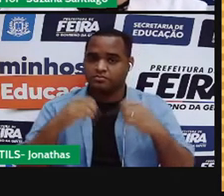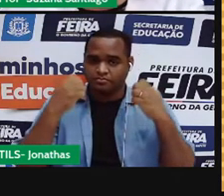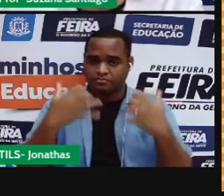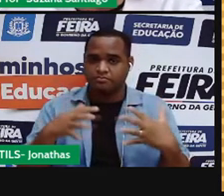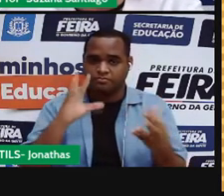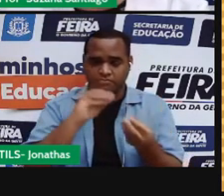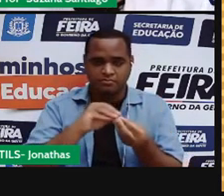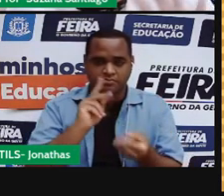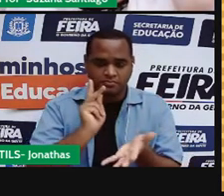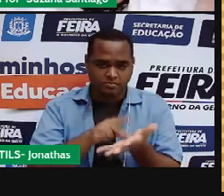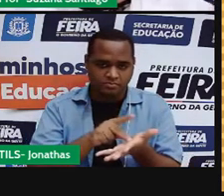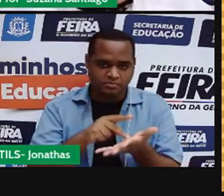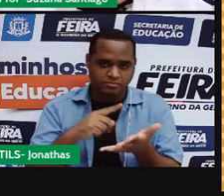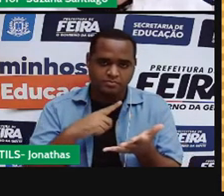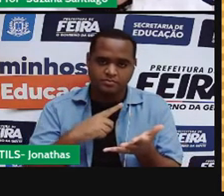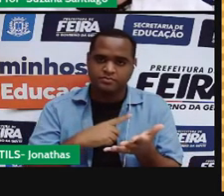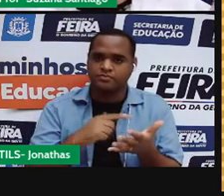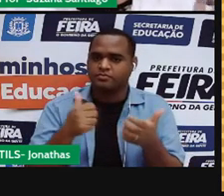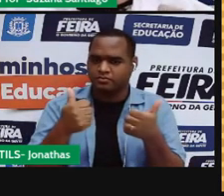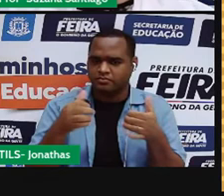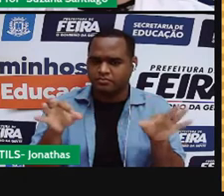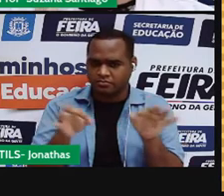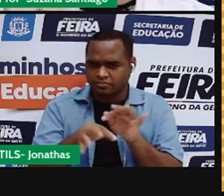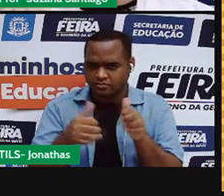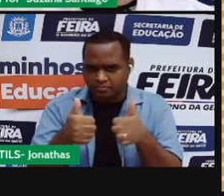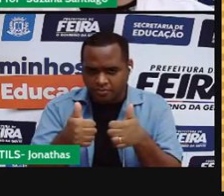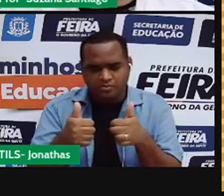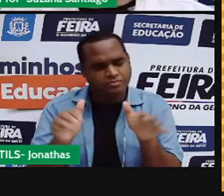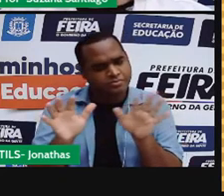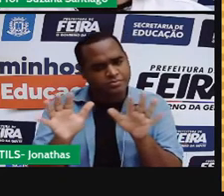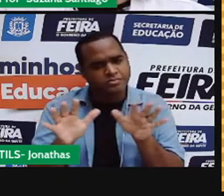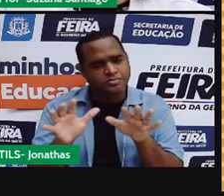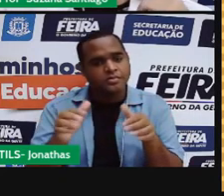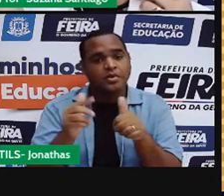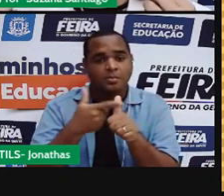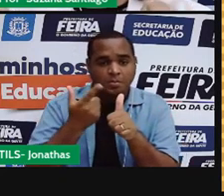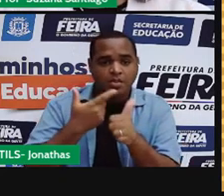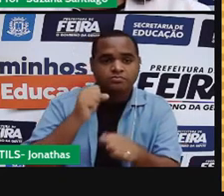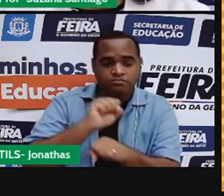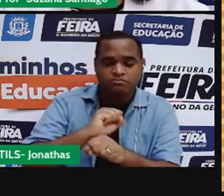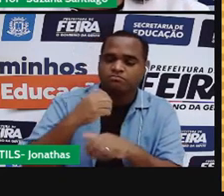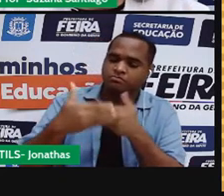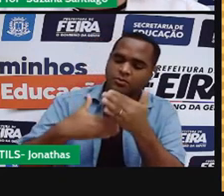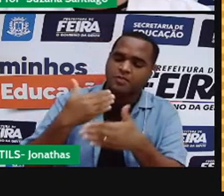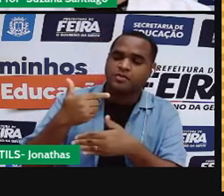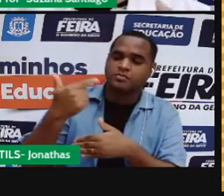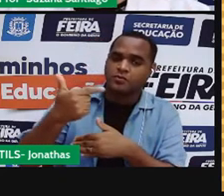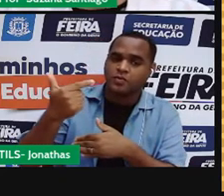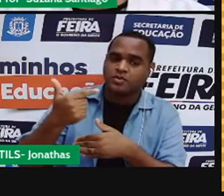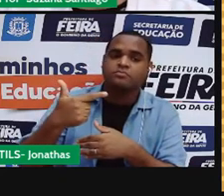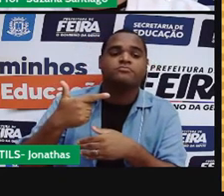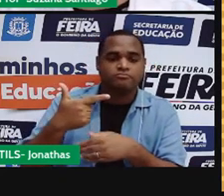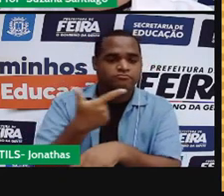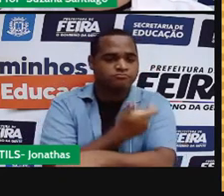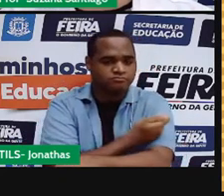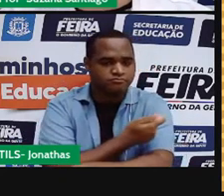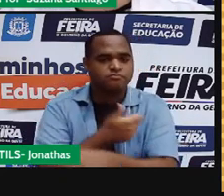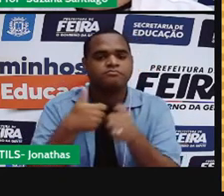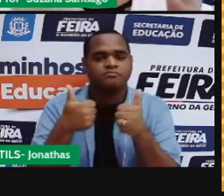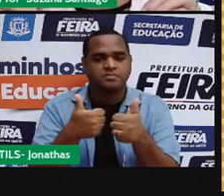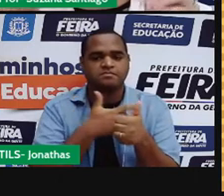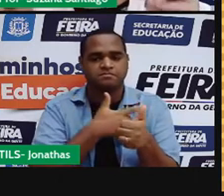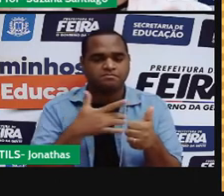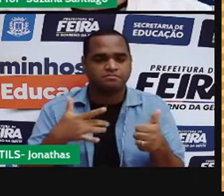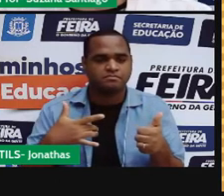não é porque tomou a primeira dose que eu já estou completamente imunizado. Tem um tempo e você tem que tomar a segunda dose e aí sim você